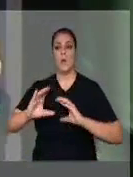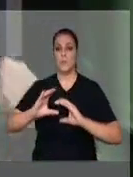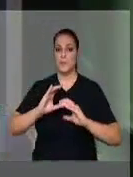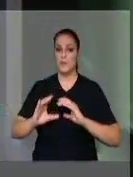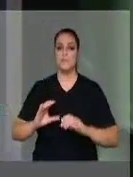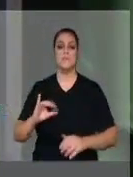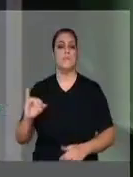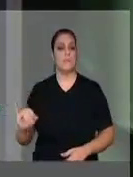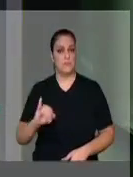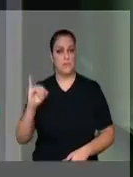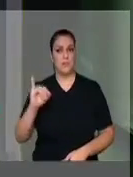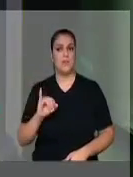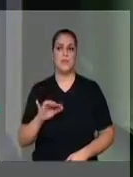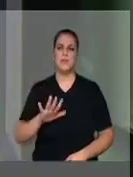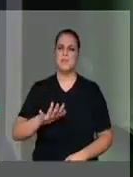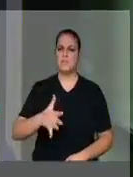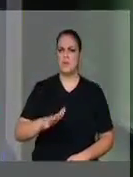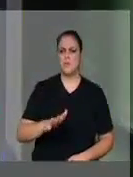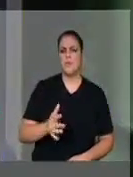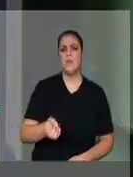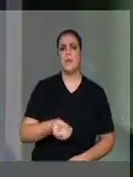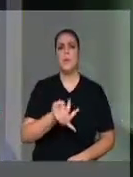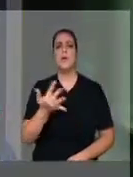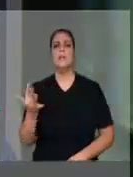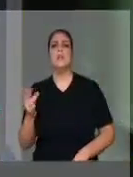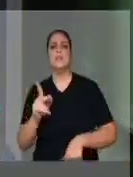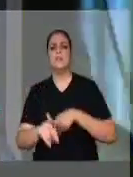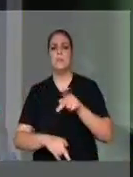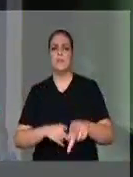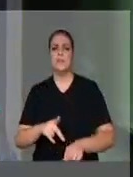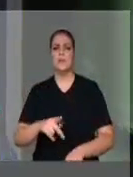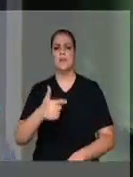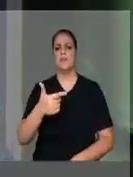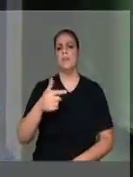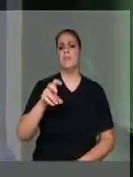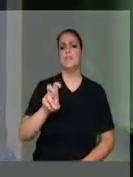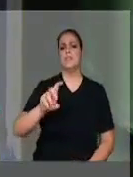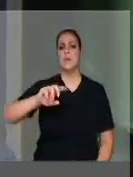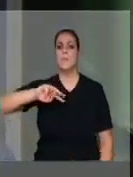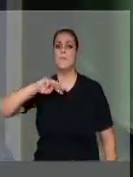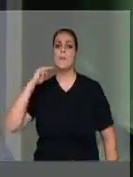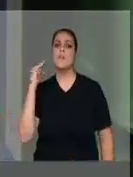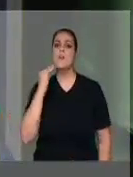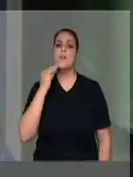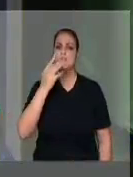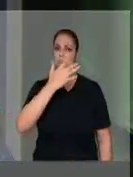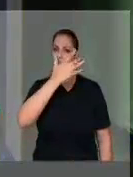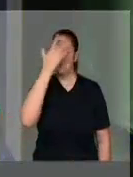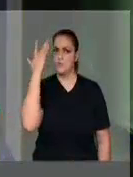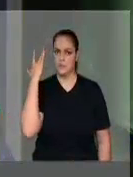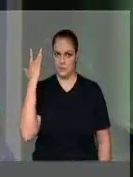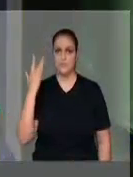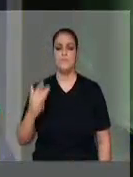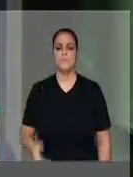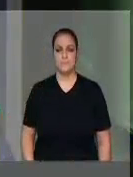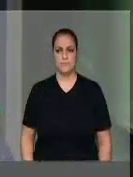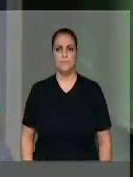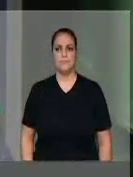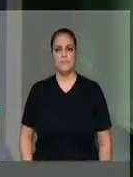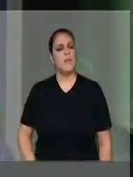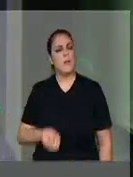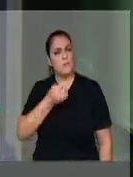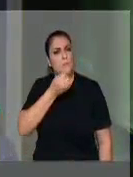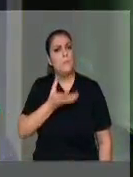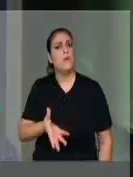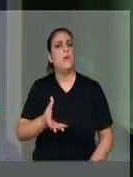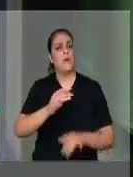nada menos, uma população de cerca de 25 milhões de pessoas. É bom dizer